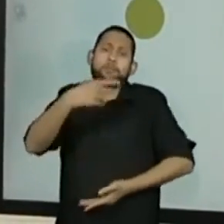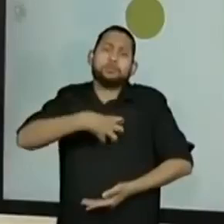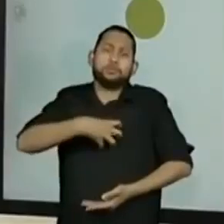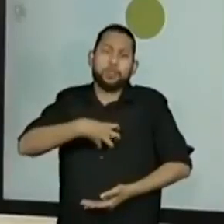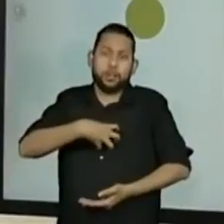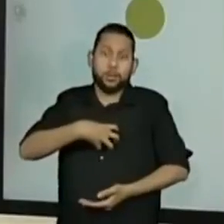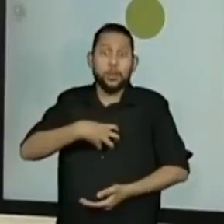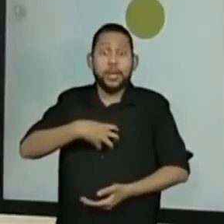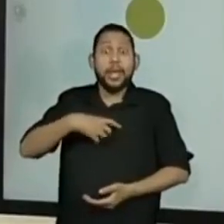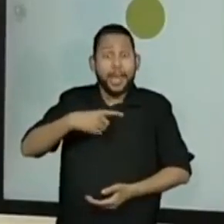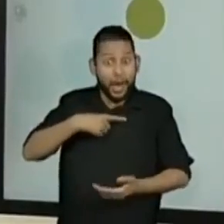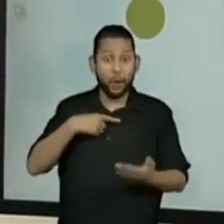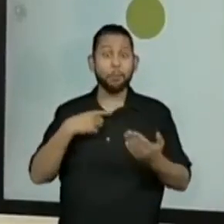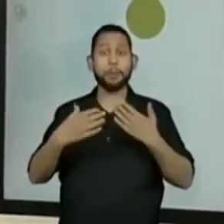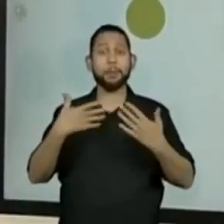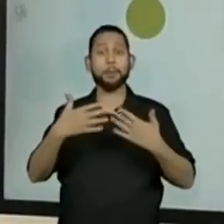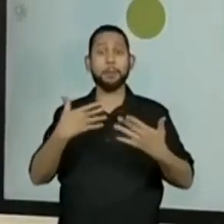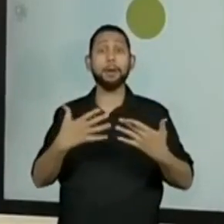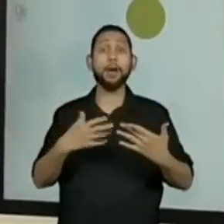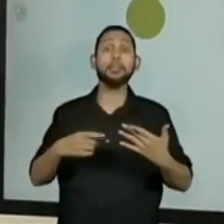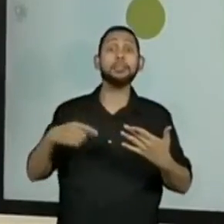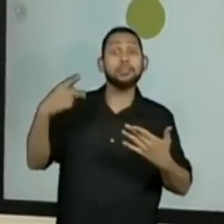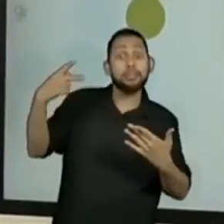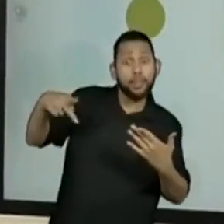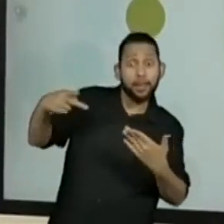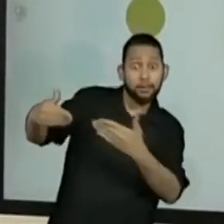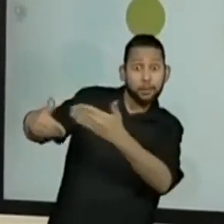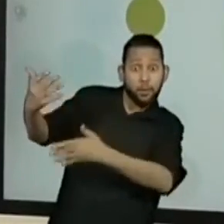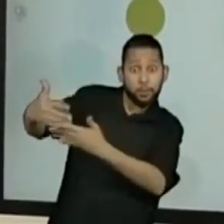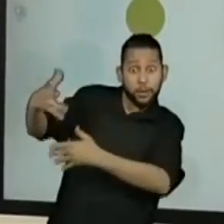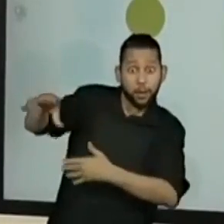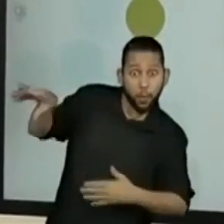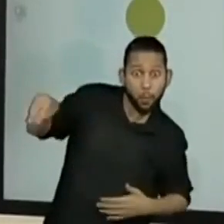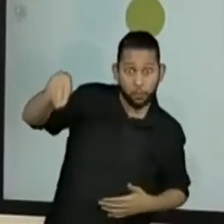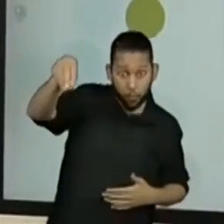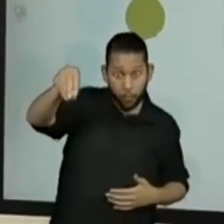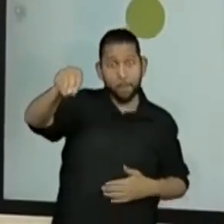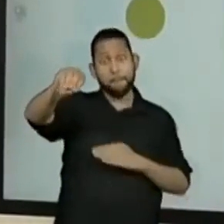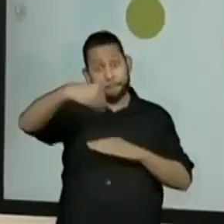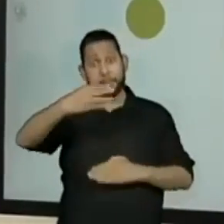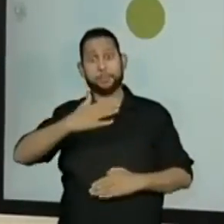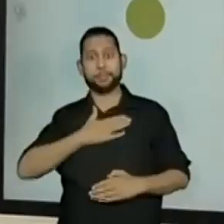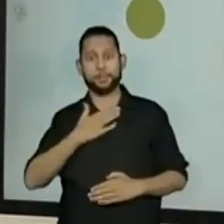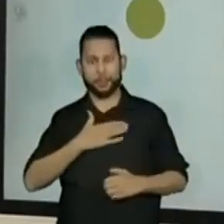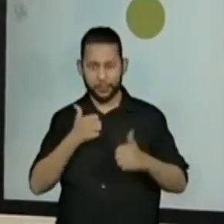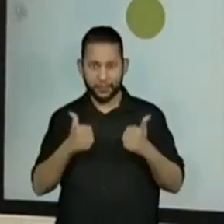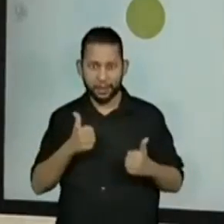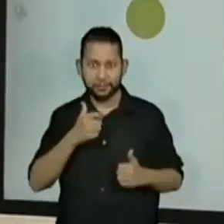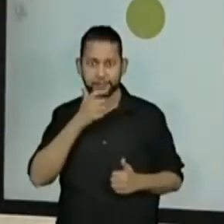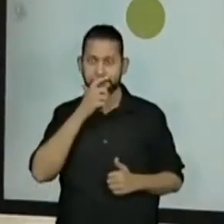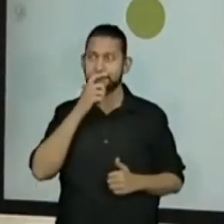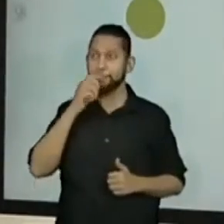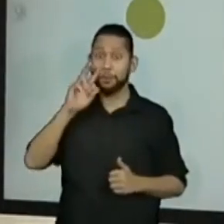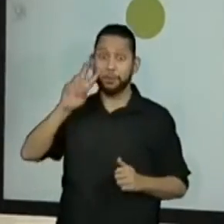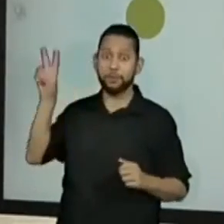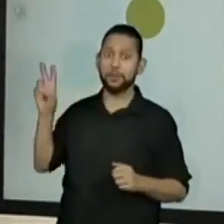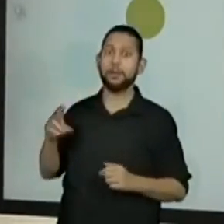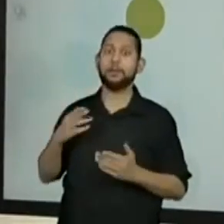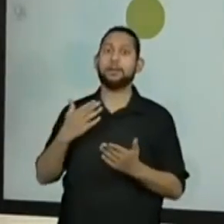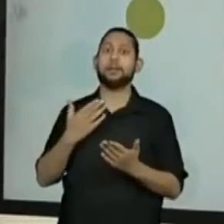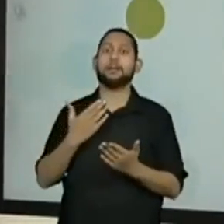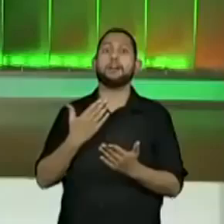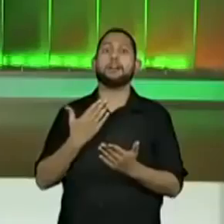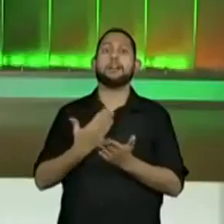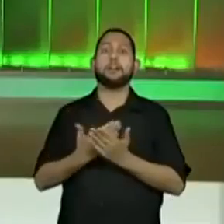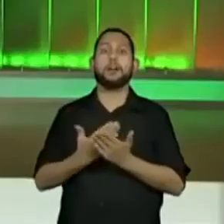vocês tudo bem então muito obrigada pela colaboração professores Vamos então para nossa aula vamos dar uma olhada aqui na nossa